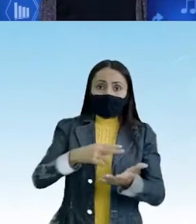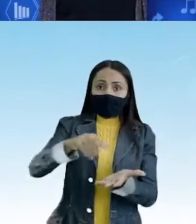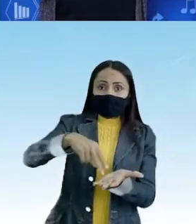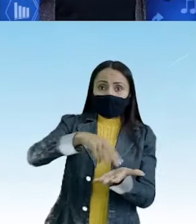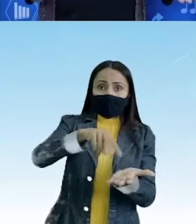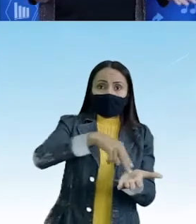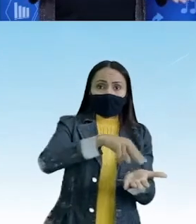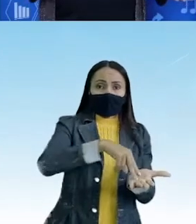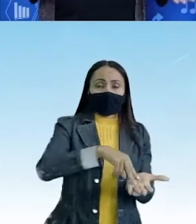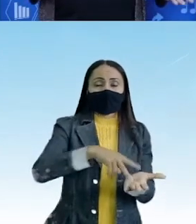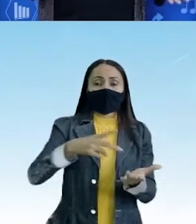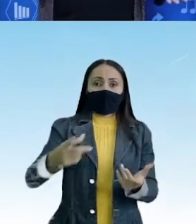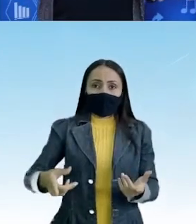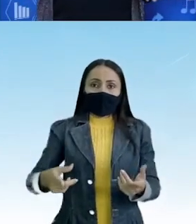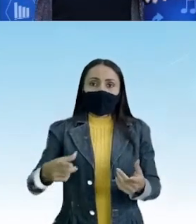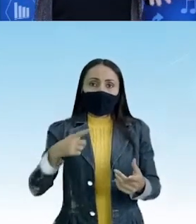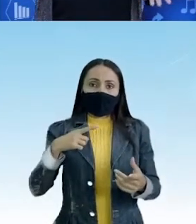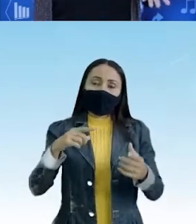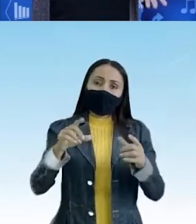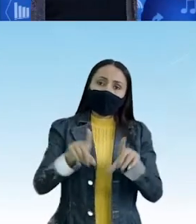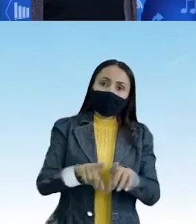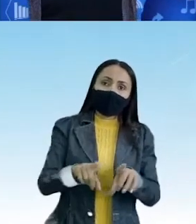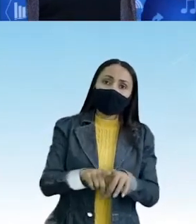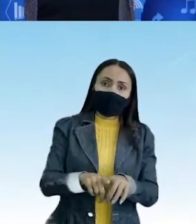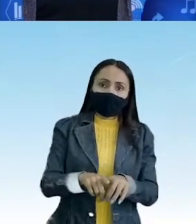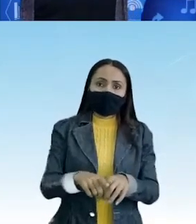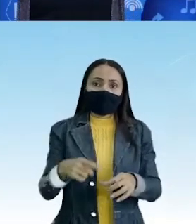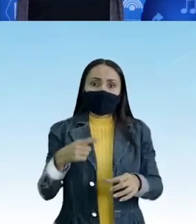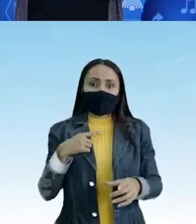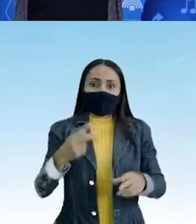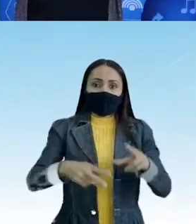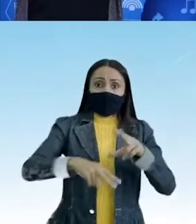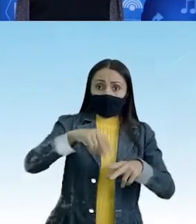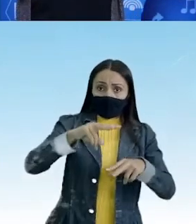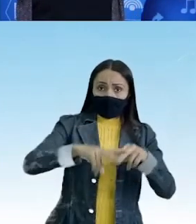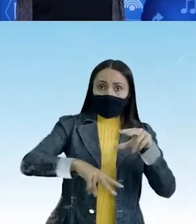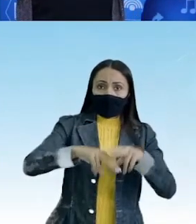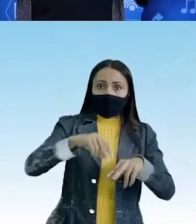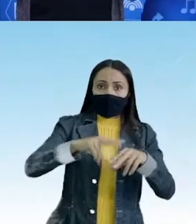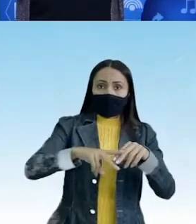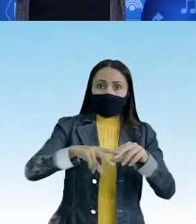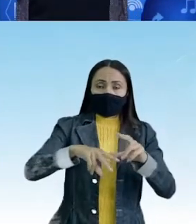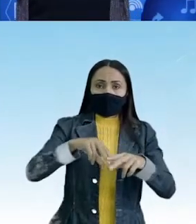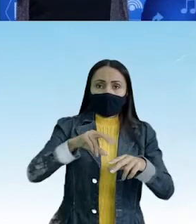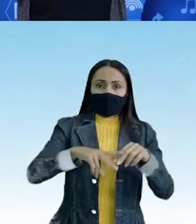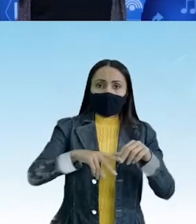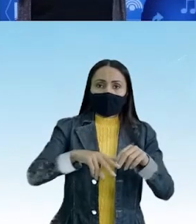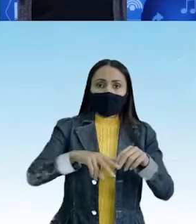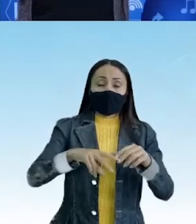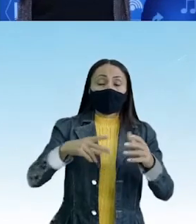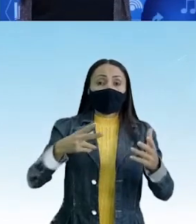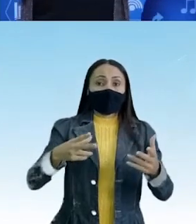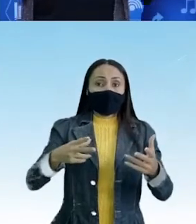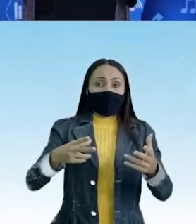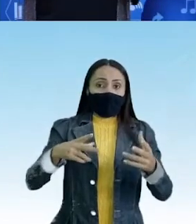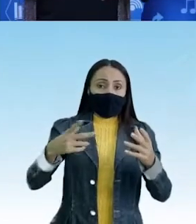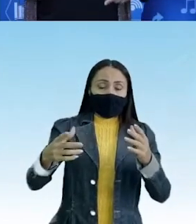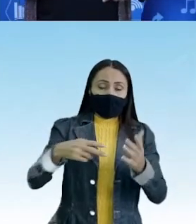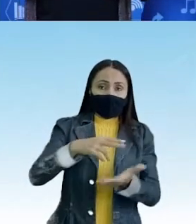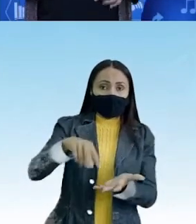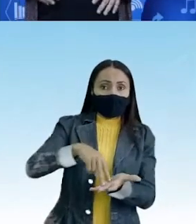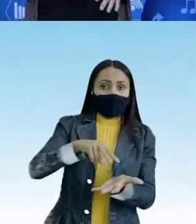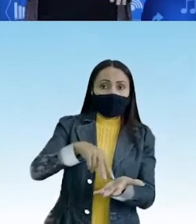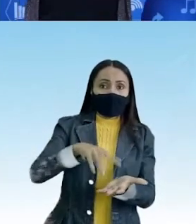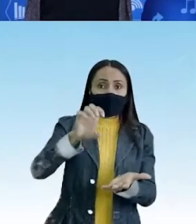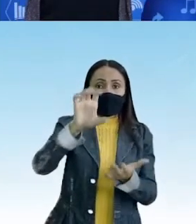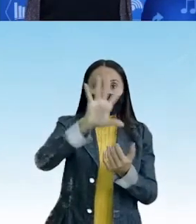destacar muitas nossas danças. A nossa quadrilha de São João mesmo, ela é derivada de danças europeias, de Portugal,